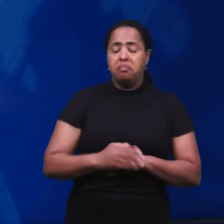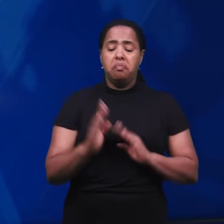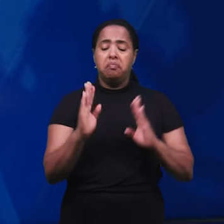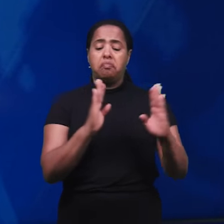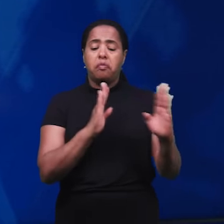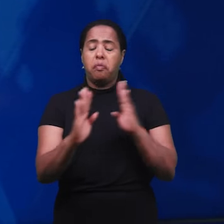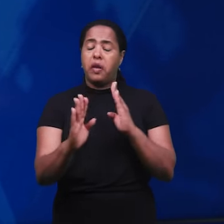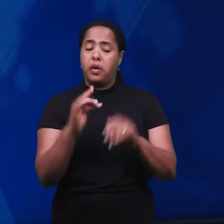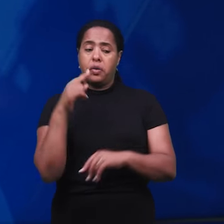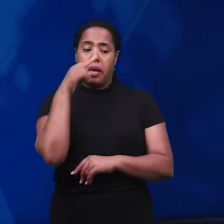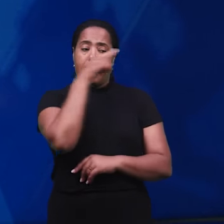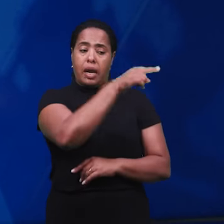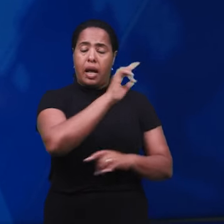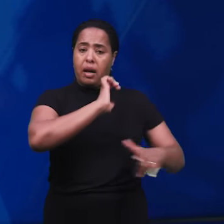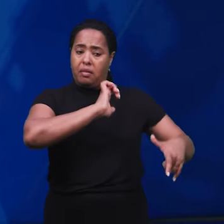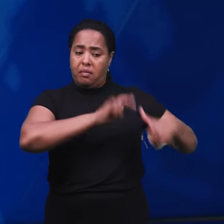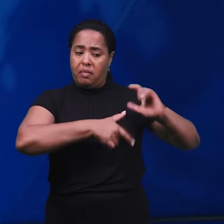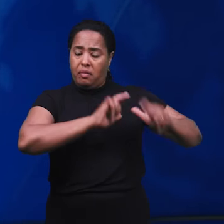de Israel,